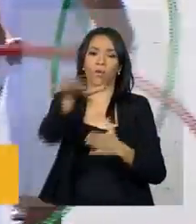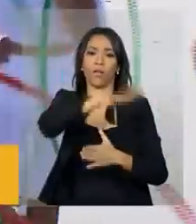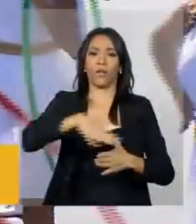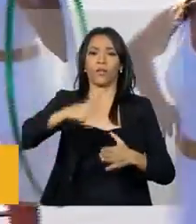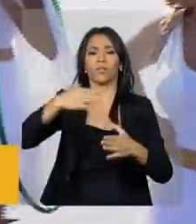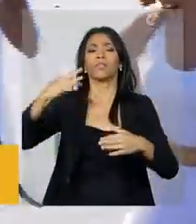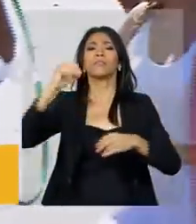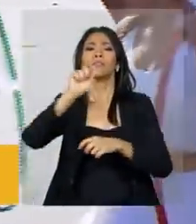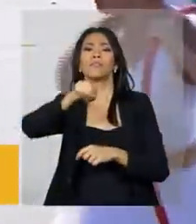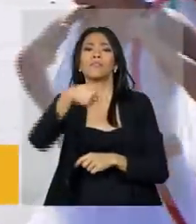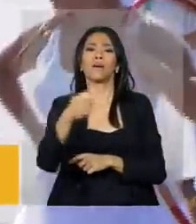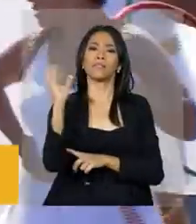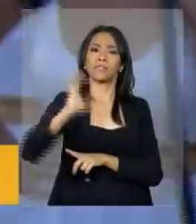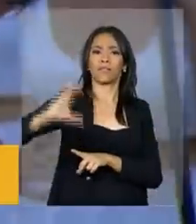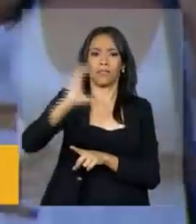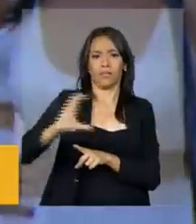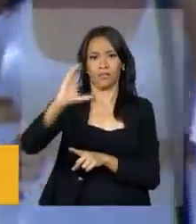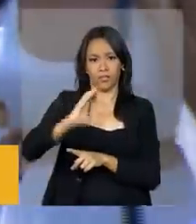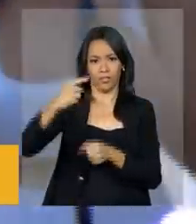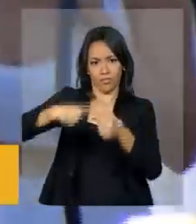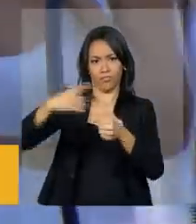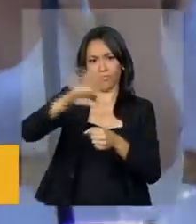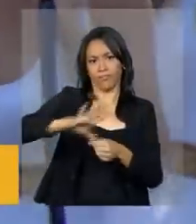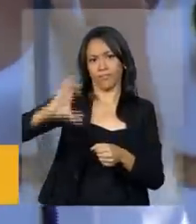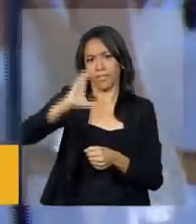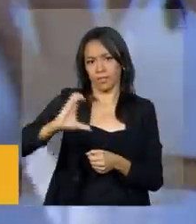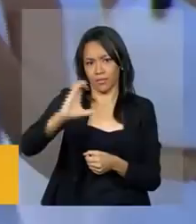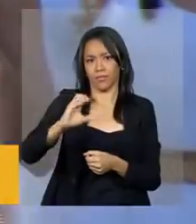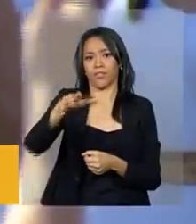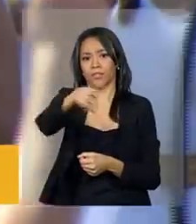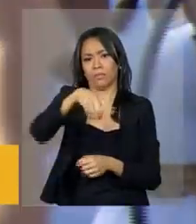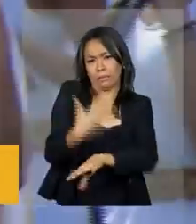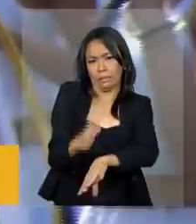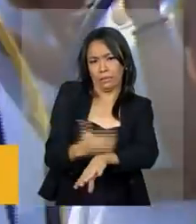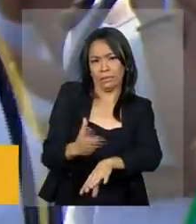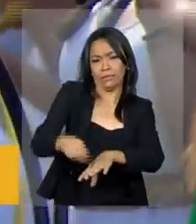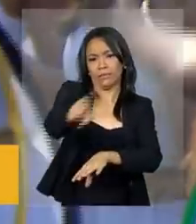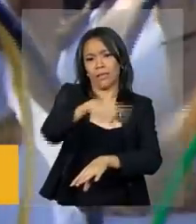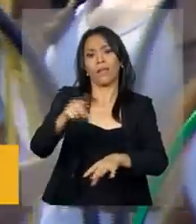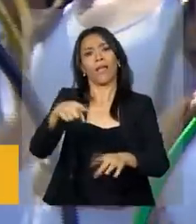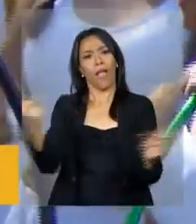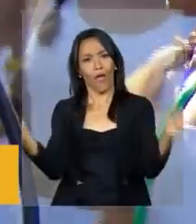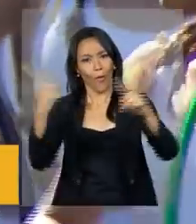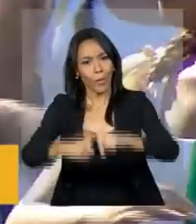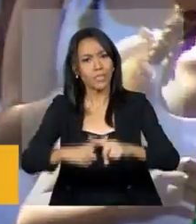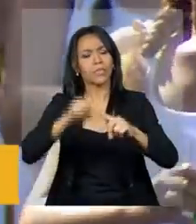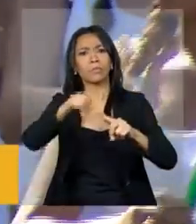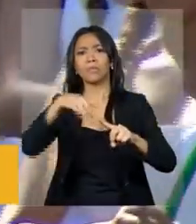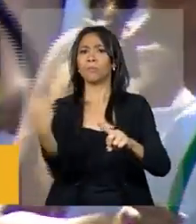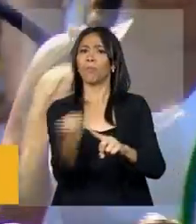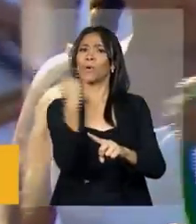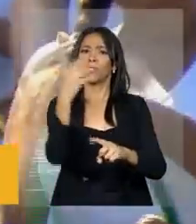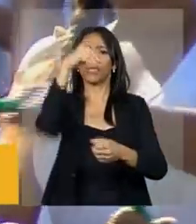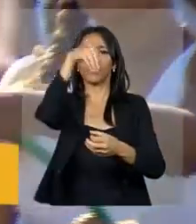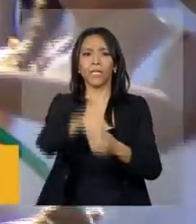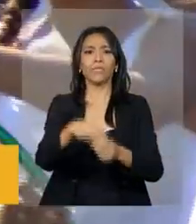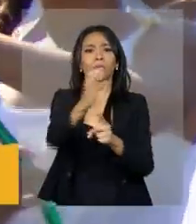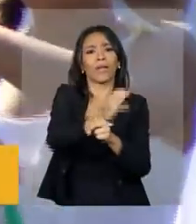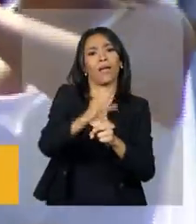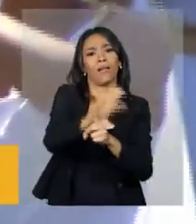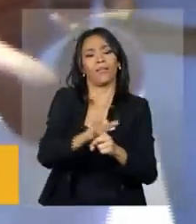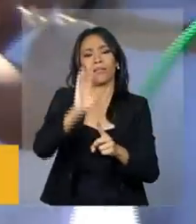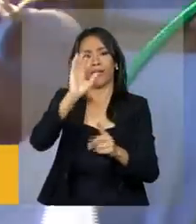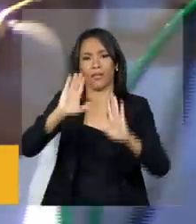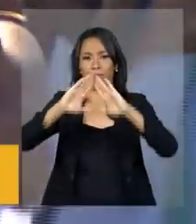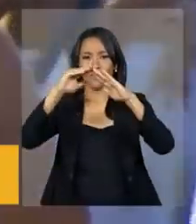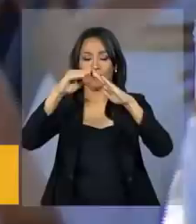desde 2010 as Olimpíadas da Ceilândia, uma das competições mais importantes do calendário esportivo da cidade